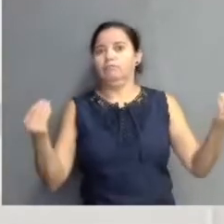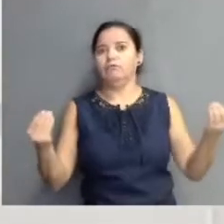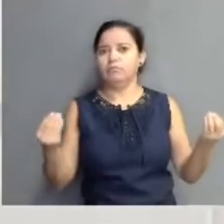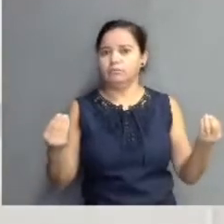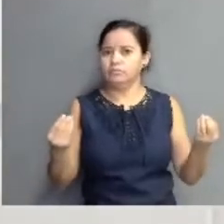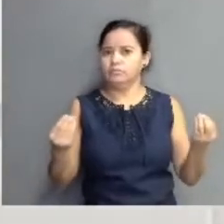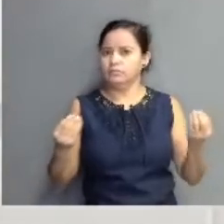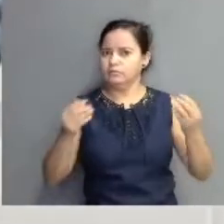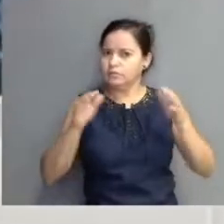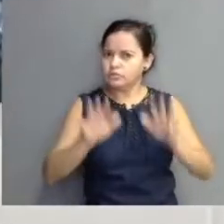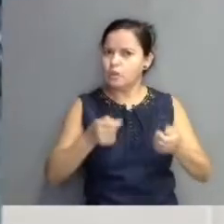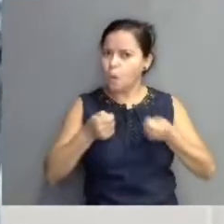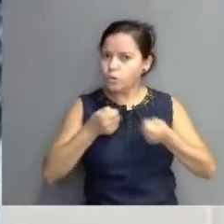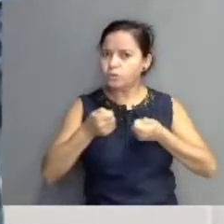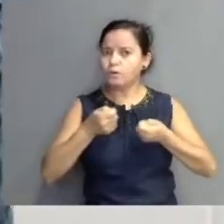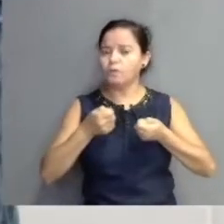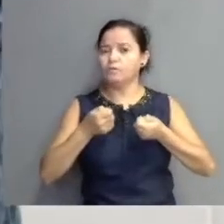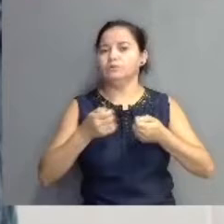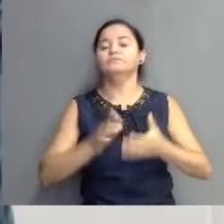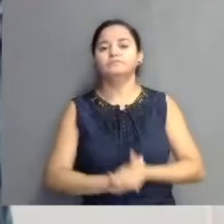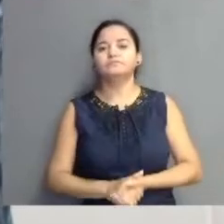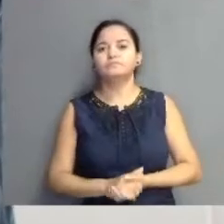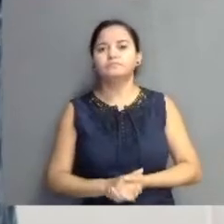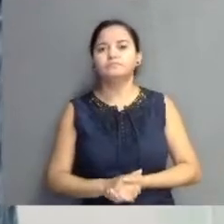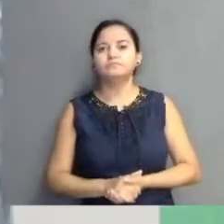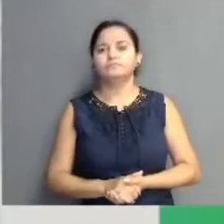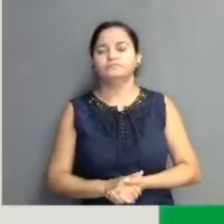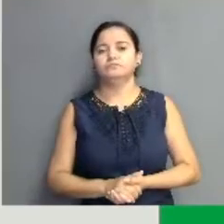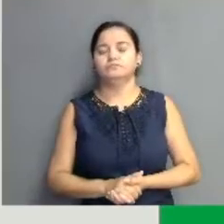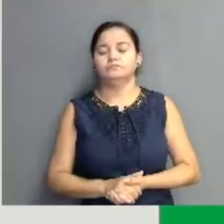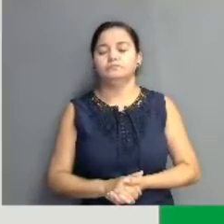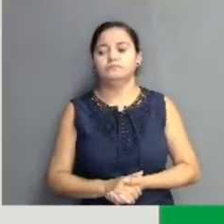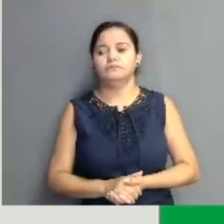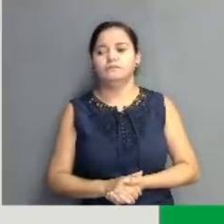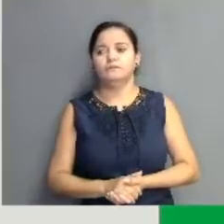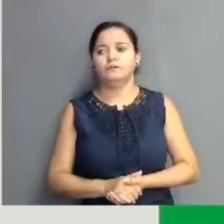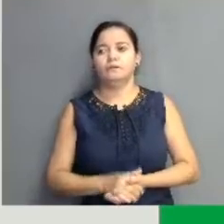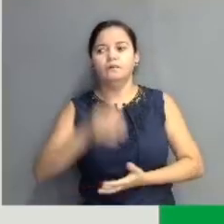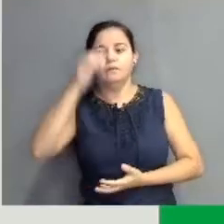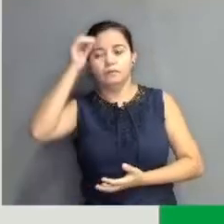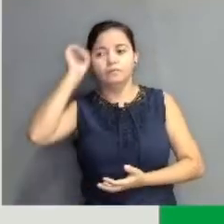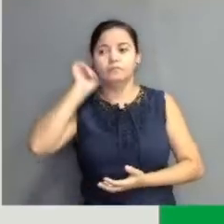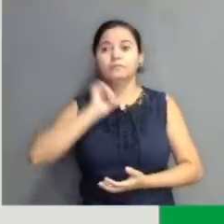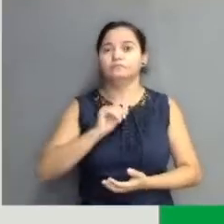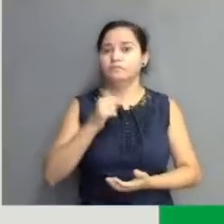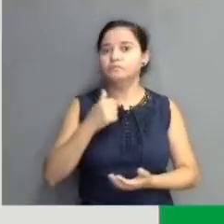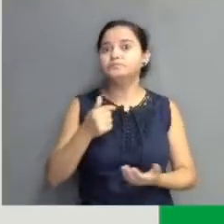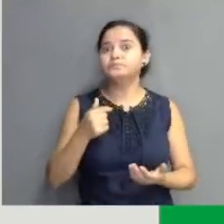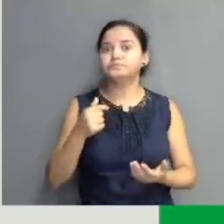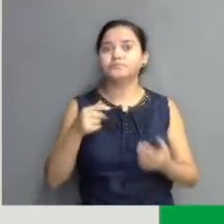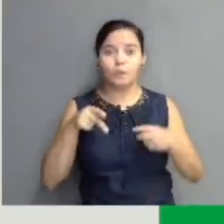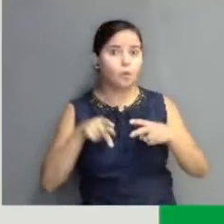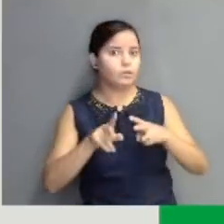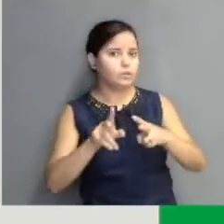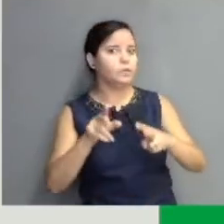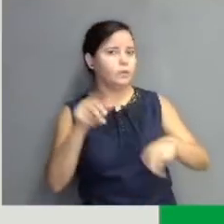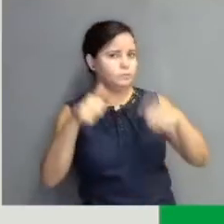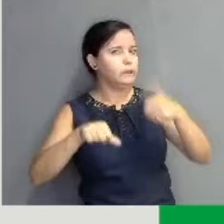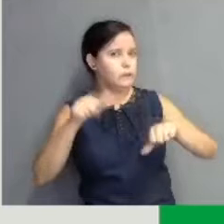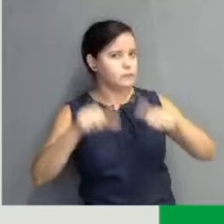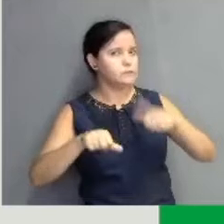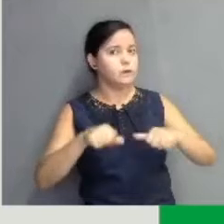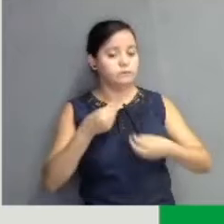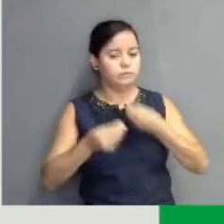um caminho muito virtuoso. Por gentileza, o próximo slide. Vamos continuar analisando essa produção de